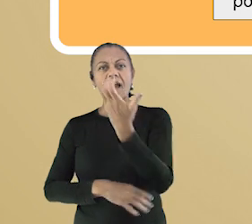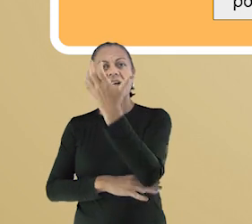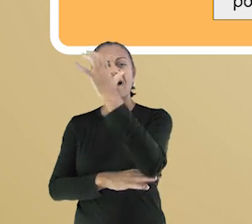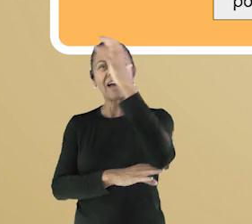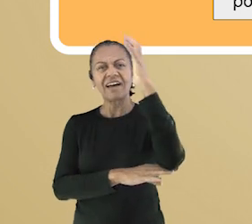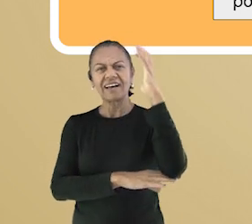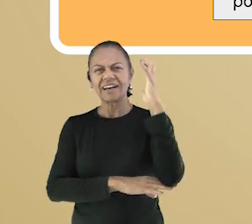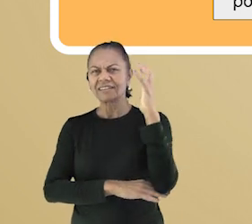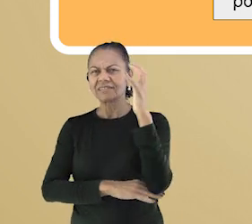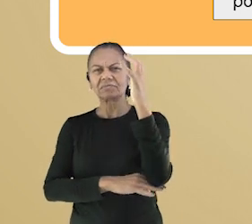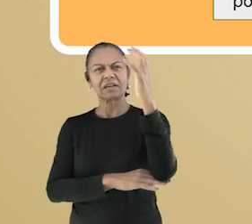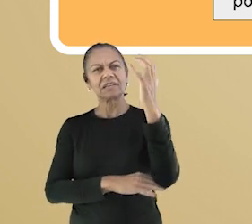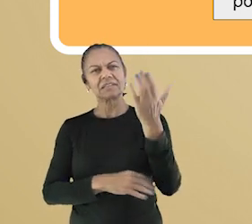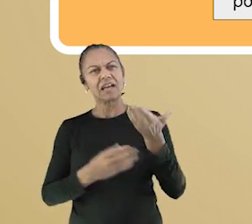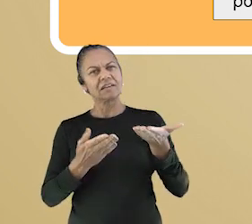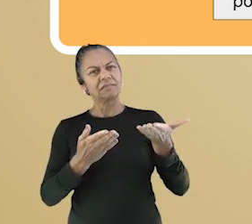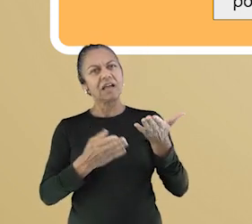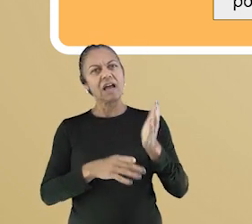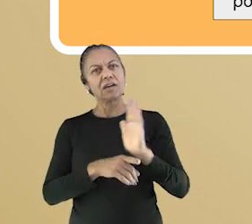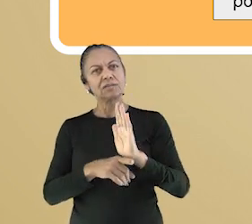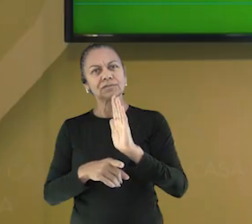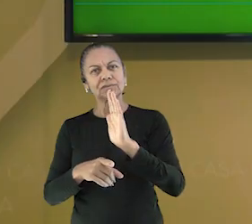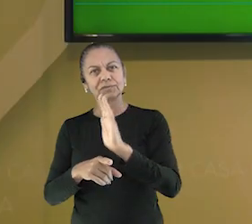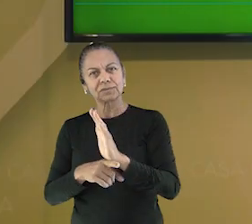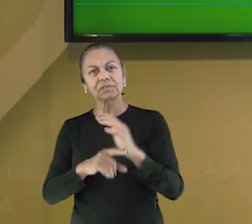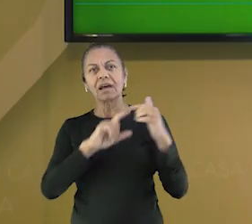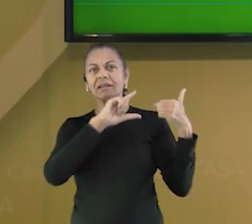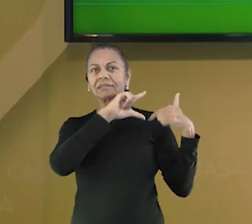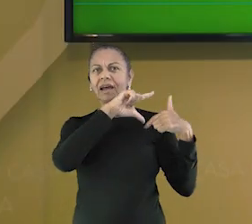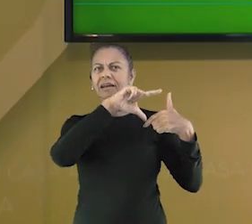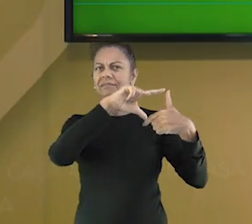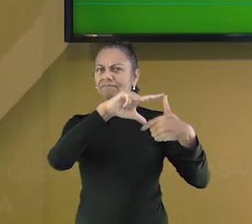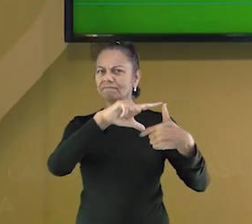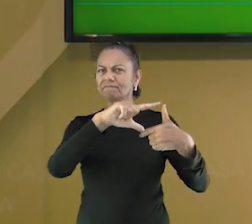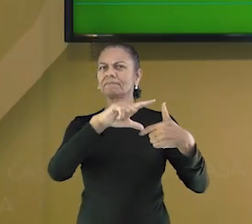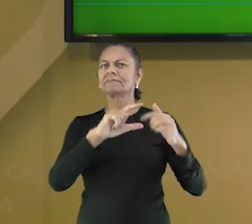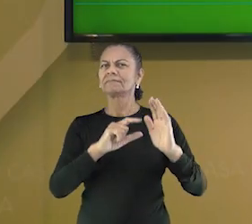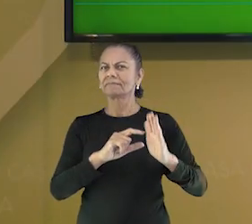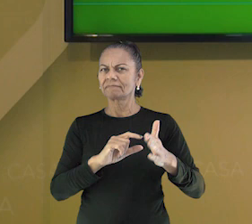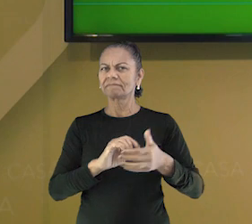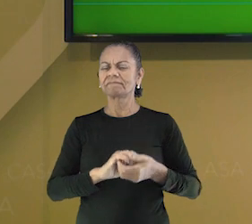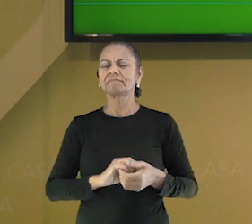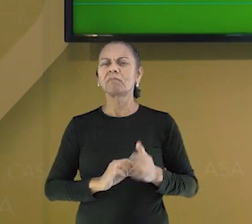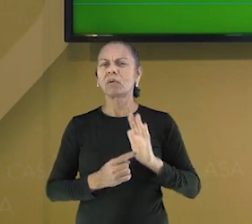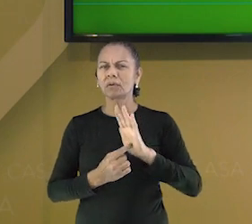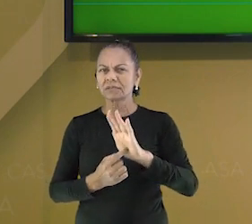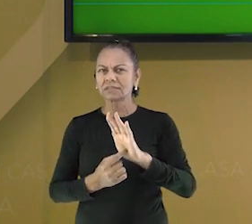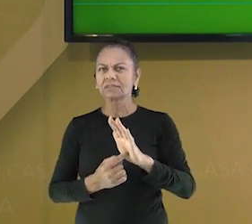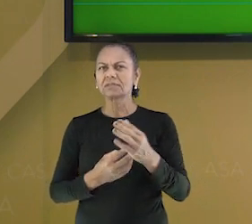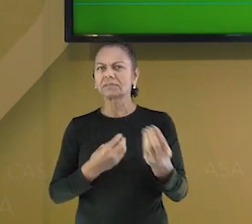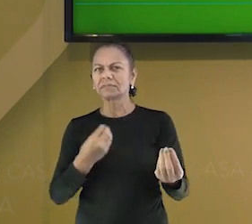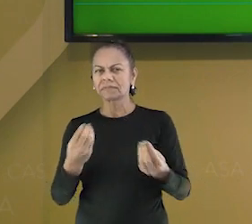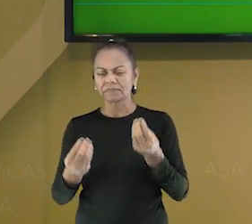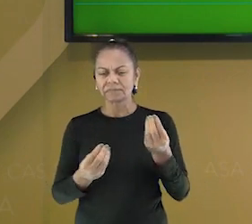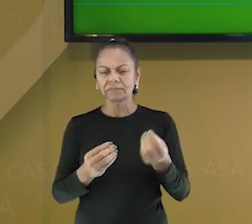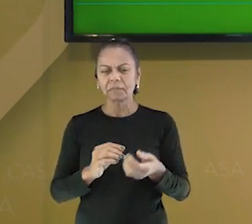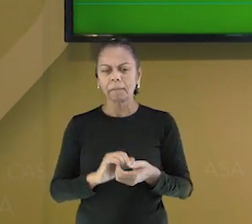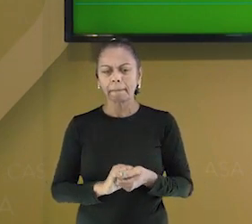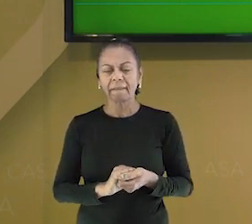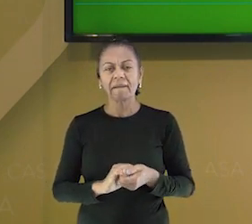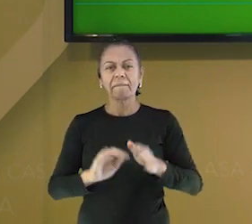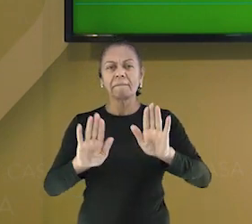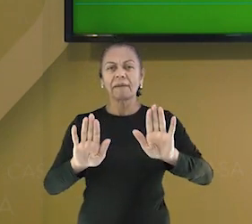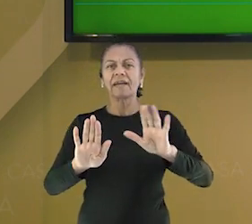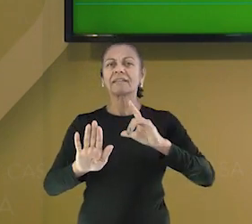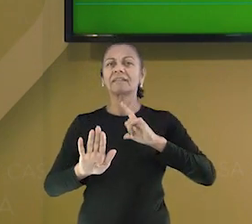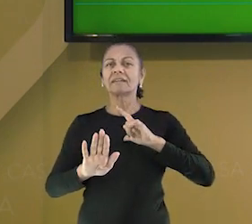sustento e as tradições desses povos. Pois é, as causas do desmatamento são semelhantes em todo lugar do mundo. Só que